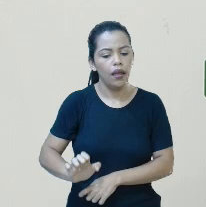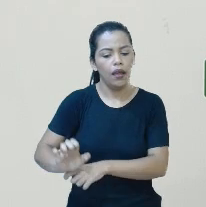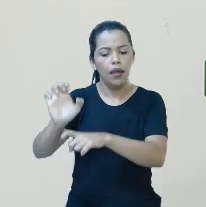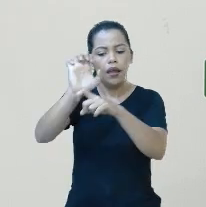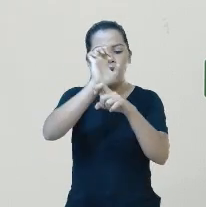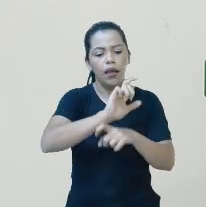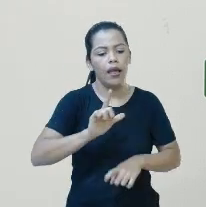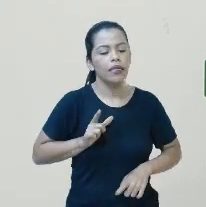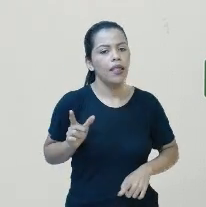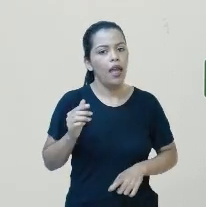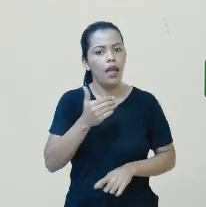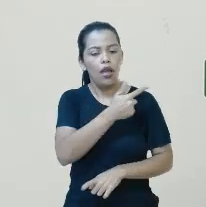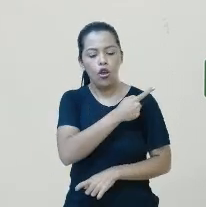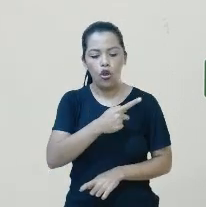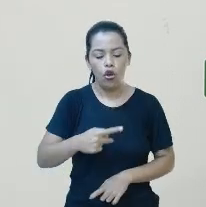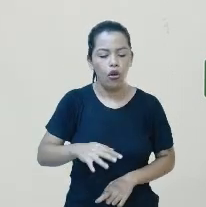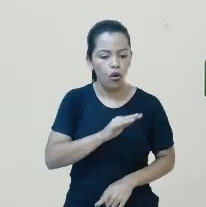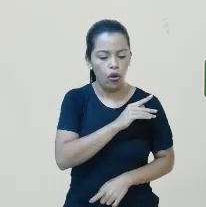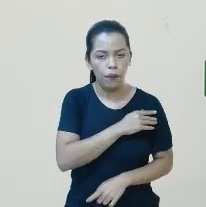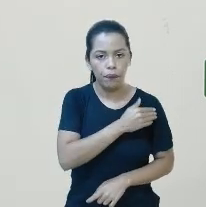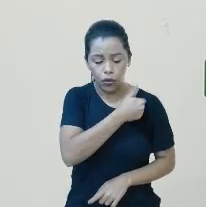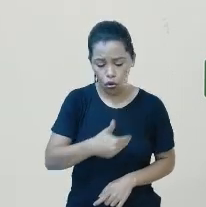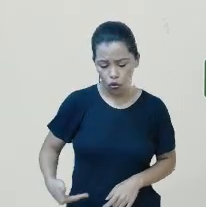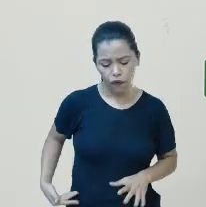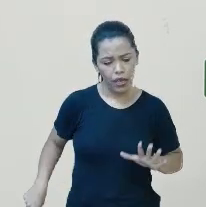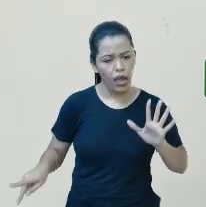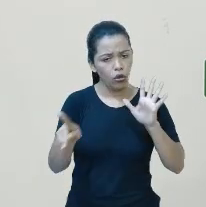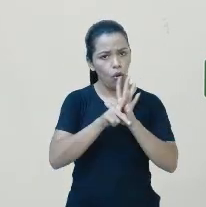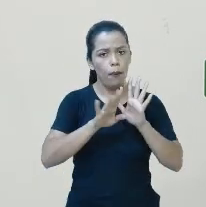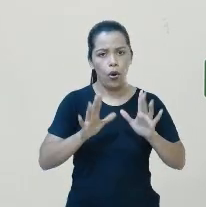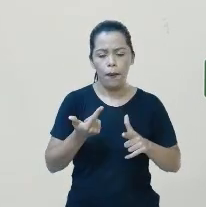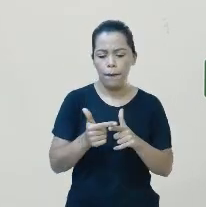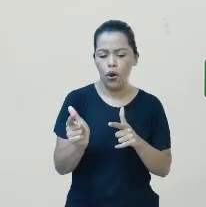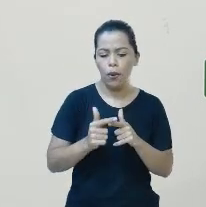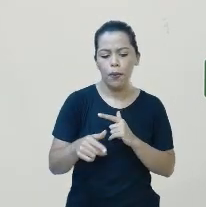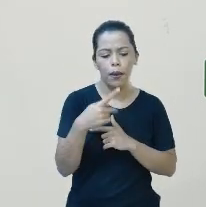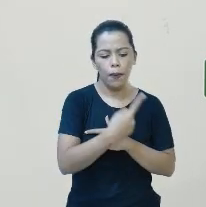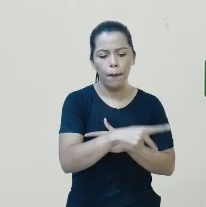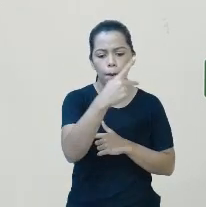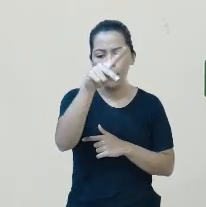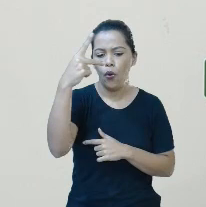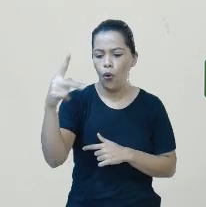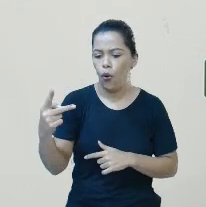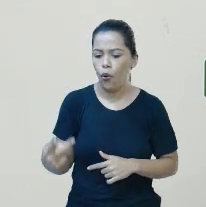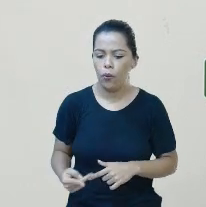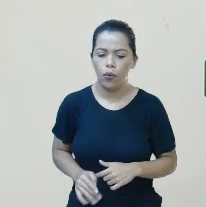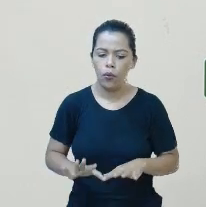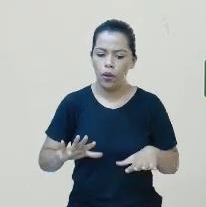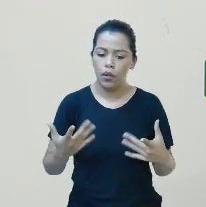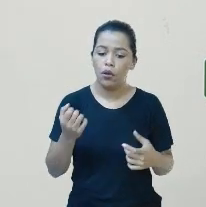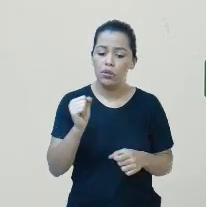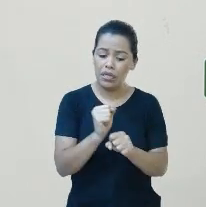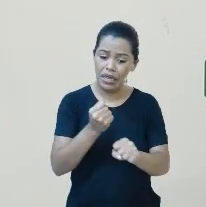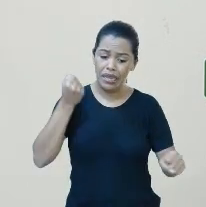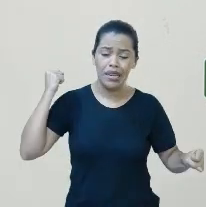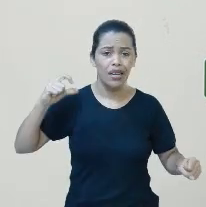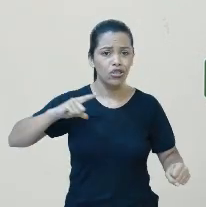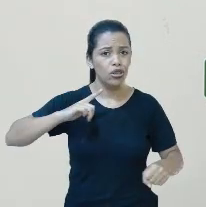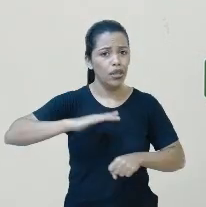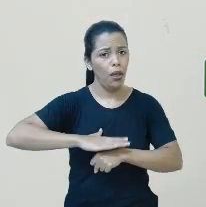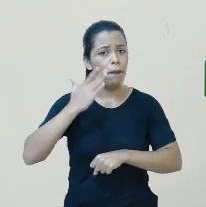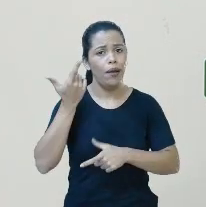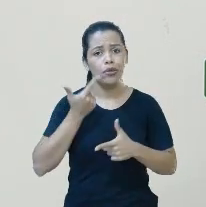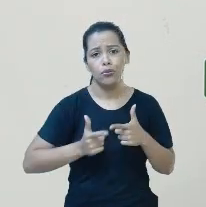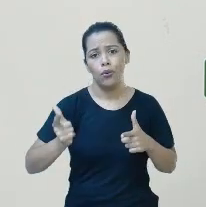problemas para serem enfrentados. Então, quanto maior o estado, maior o número de problemas e mais difícil de resolver.